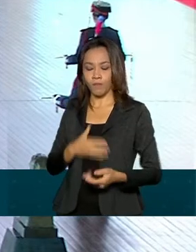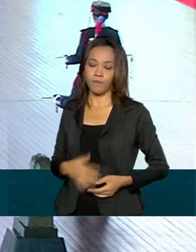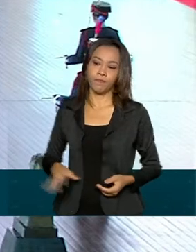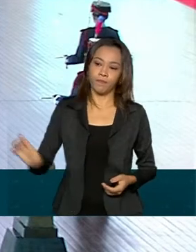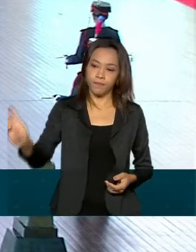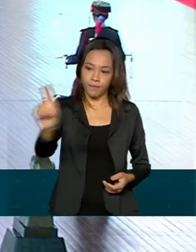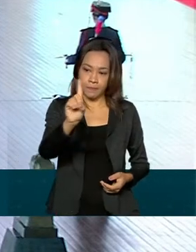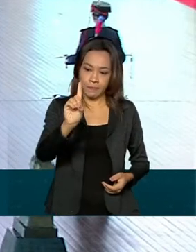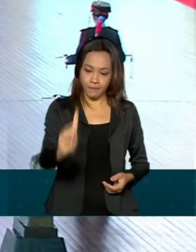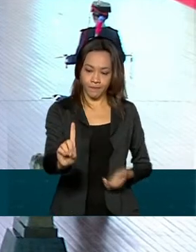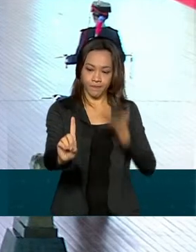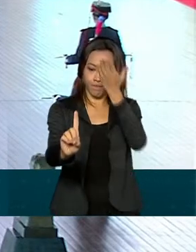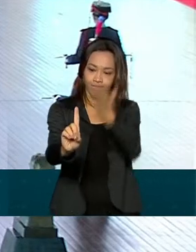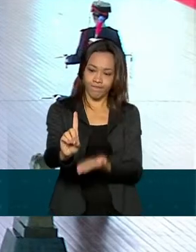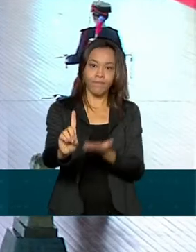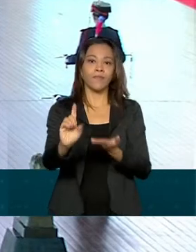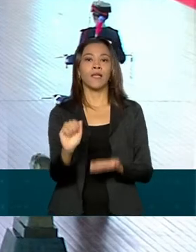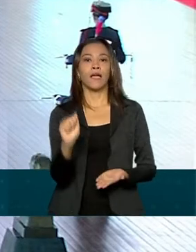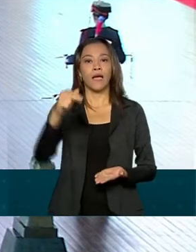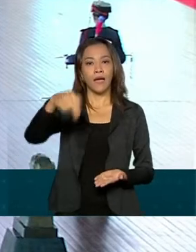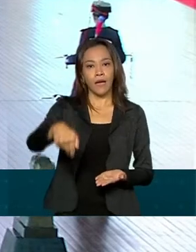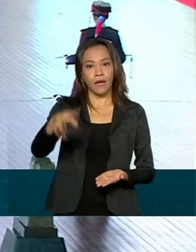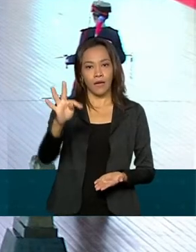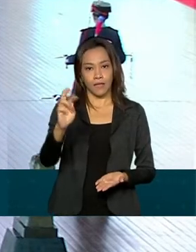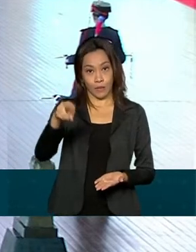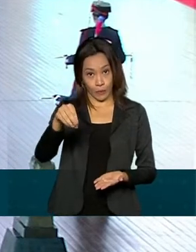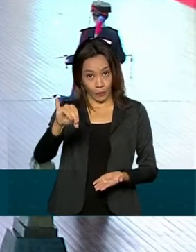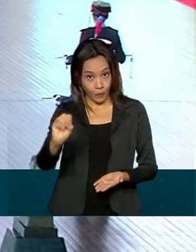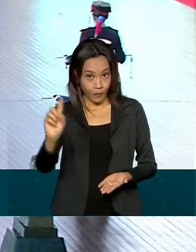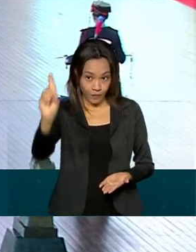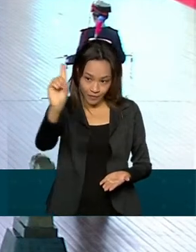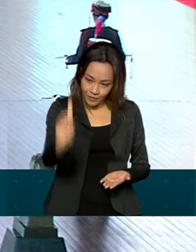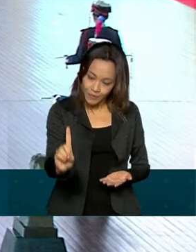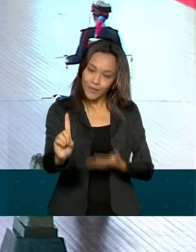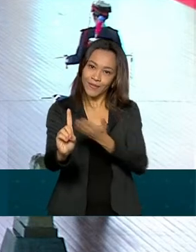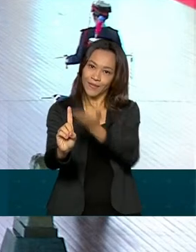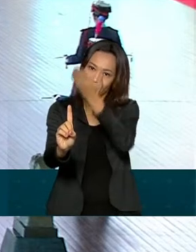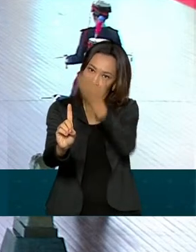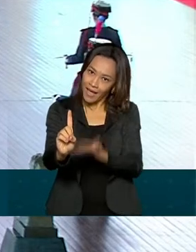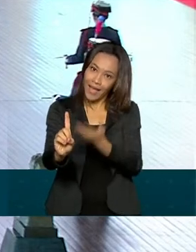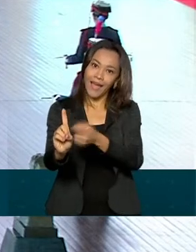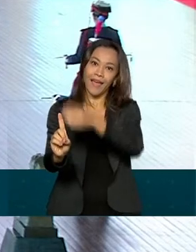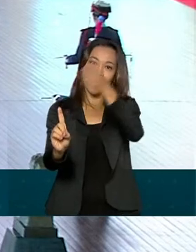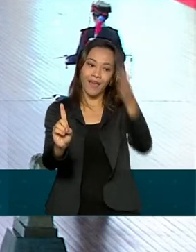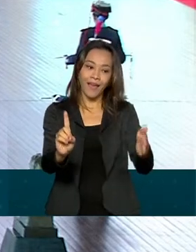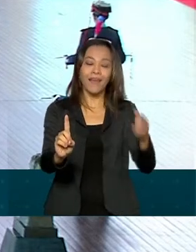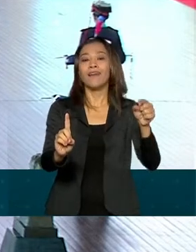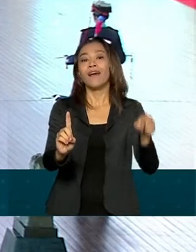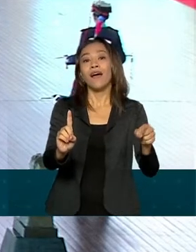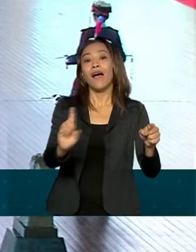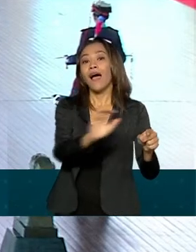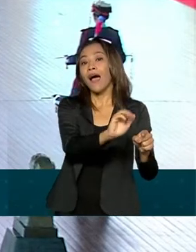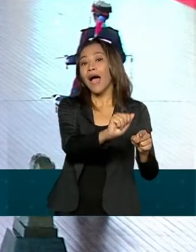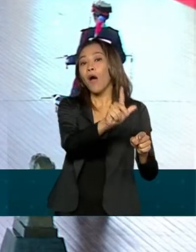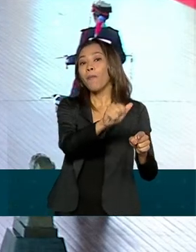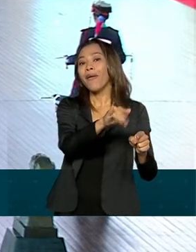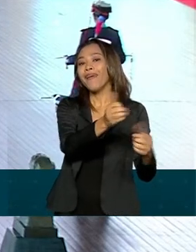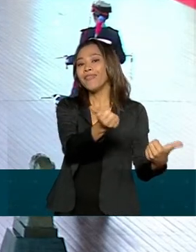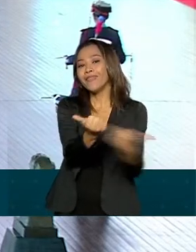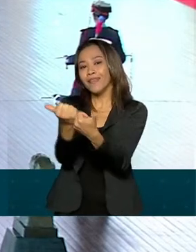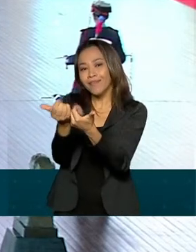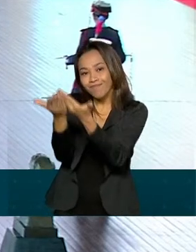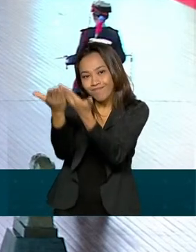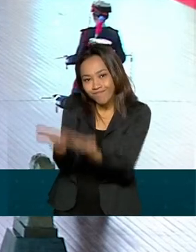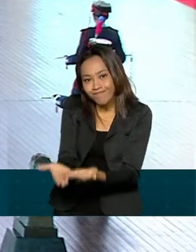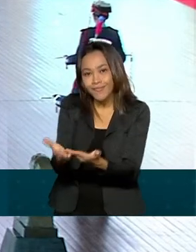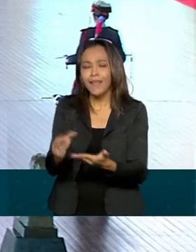general-de-divisão Antônio César Alves Rocha paraninfo do General pode Almeida o portador da